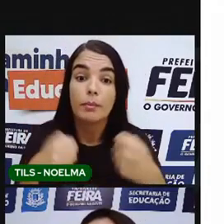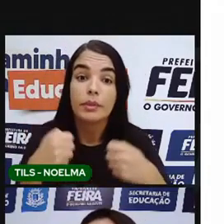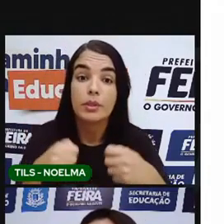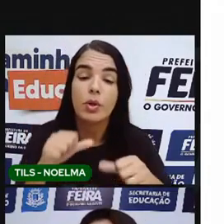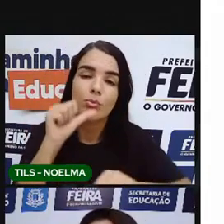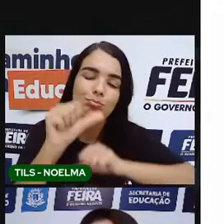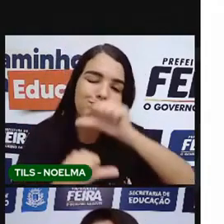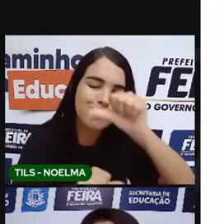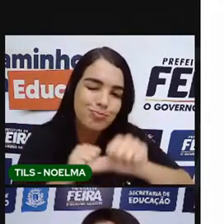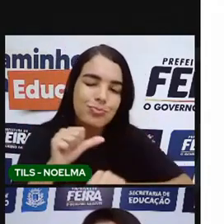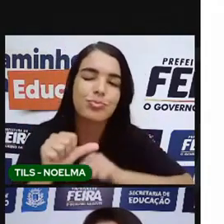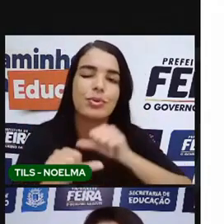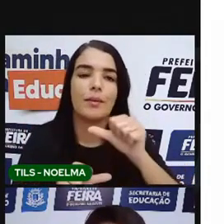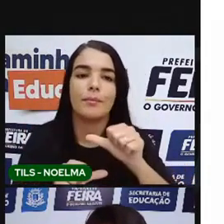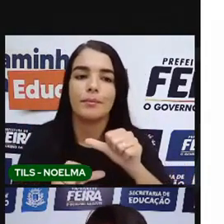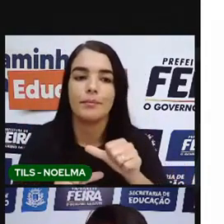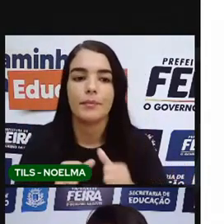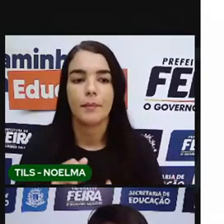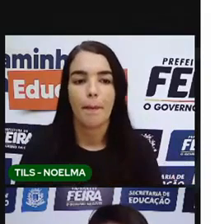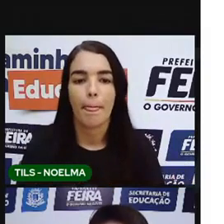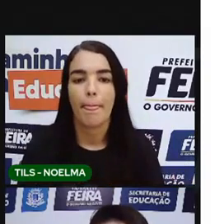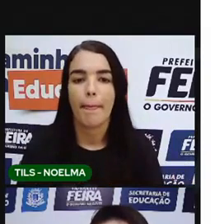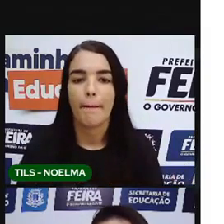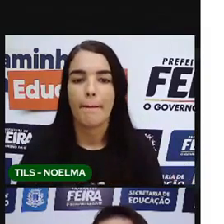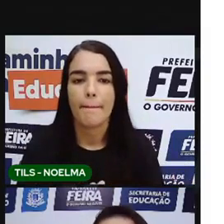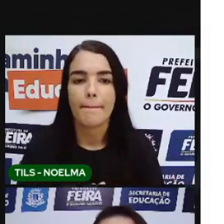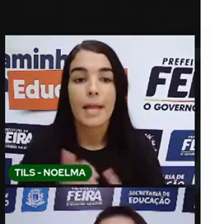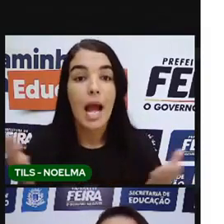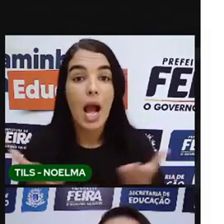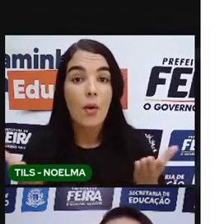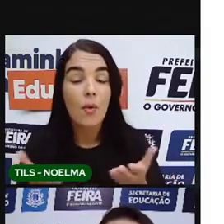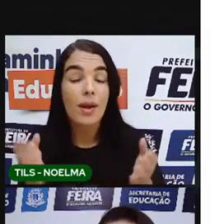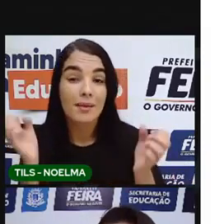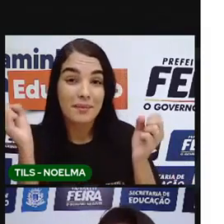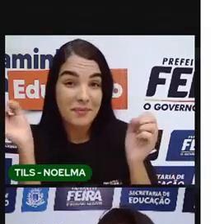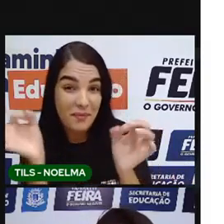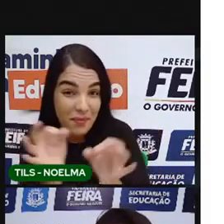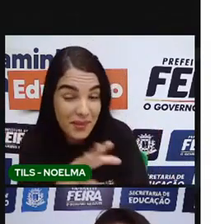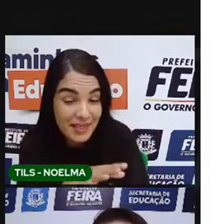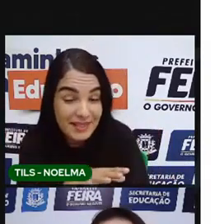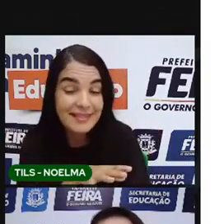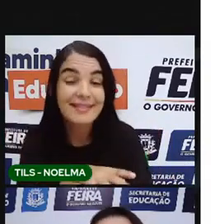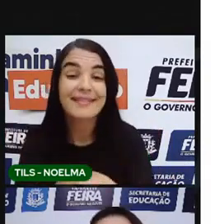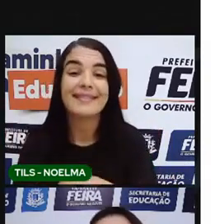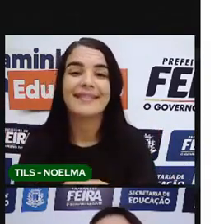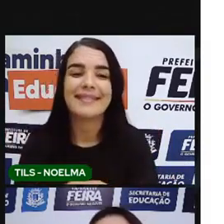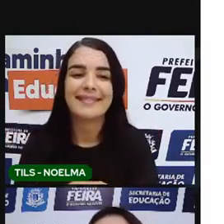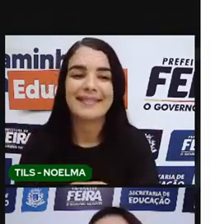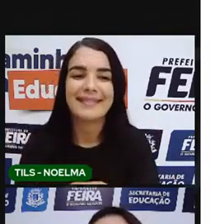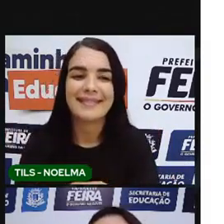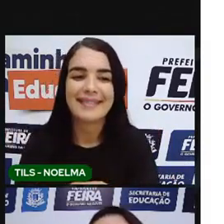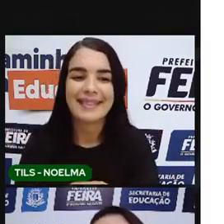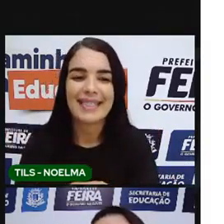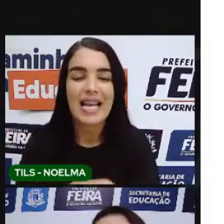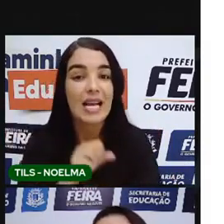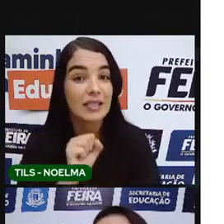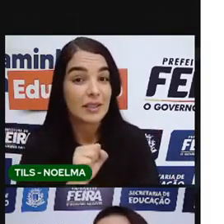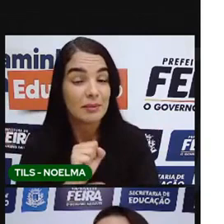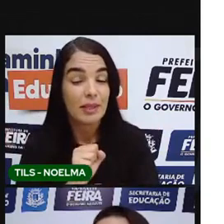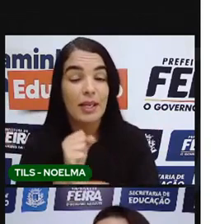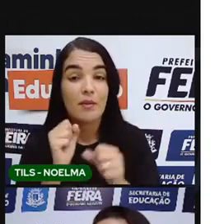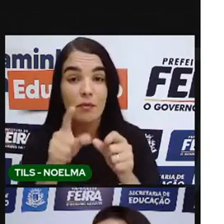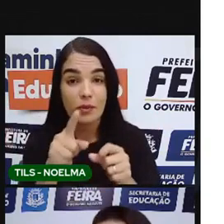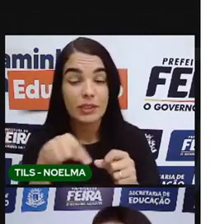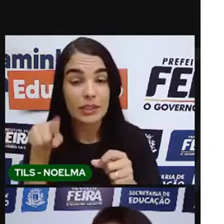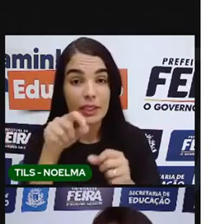alterando até o momento, certo? Nós vamos ficando por aqui, né? Espero que vocês